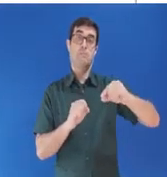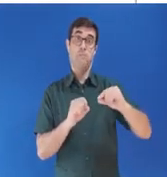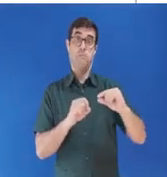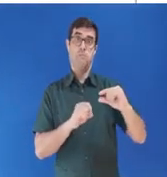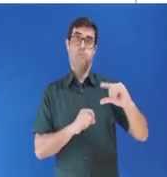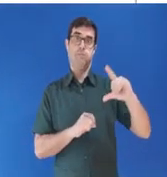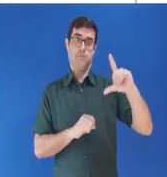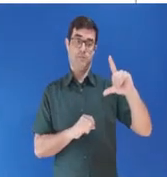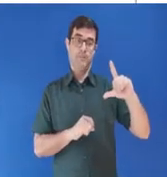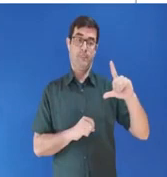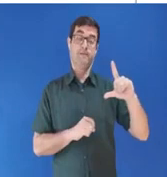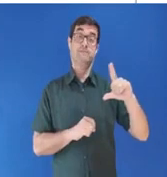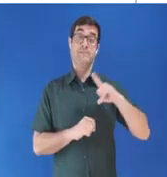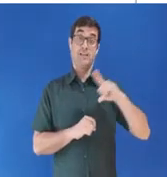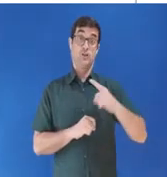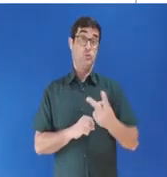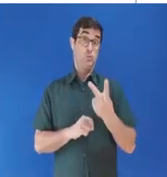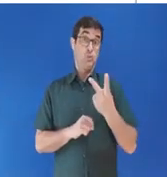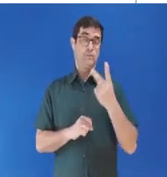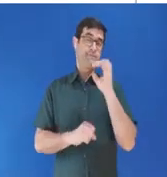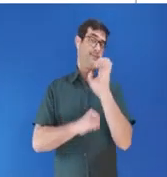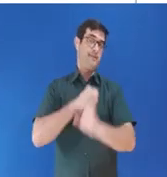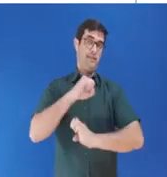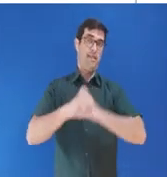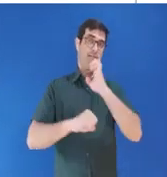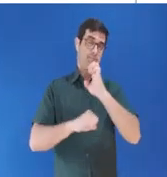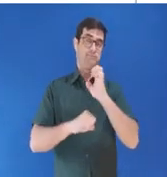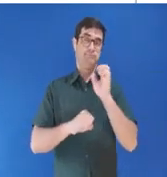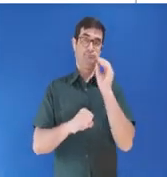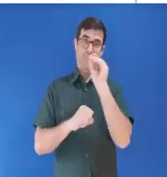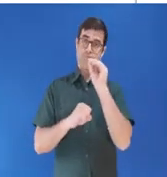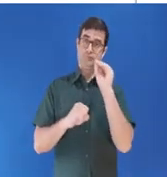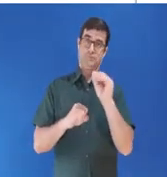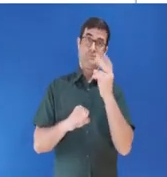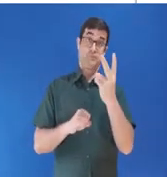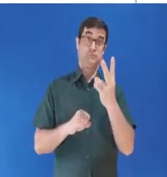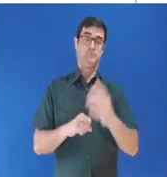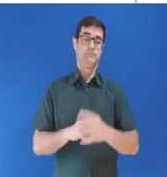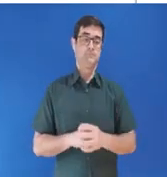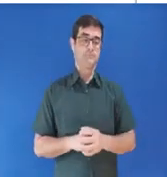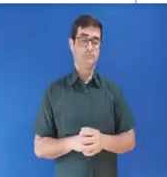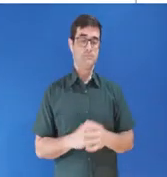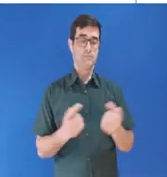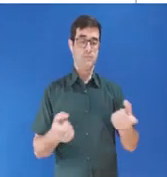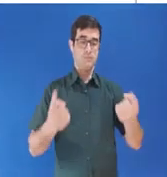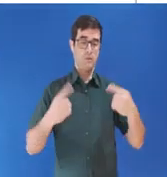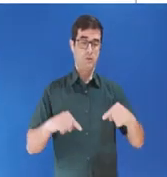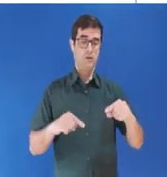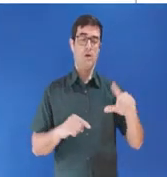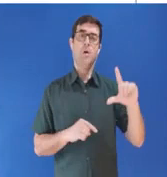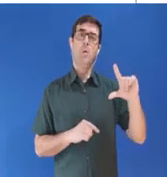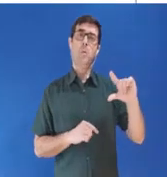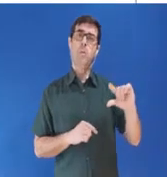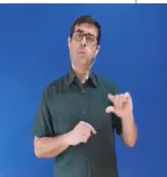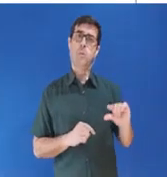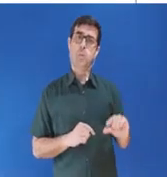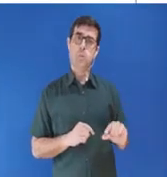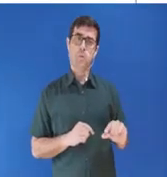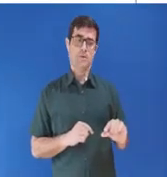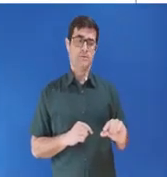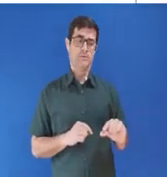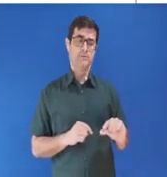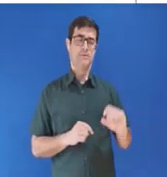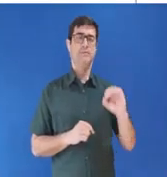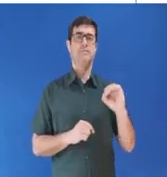com 2 elétrons, né? E aumenta a simetria. E neste caso aqui o valor diminui muito. Por quê? Porque o neônio